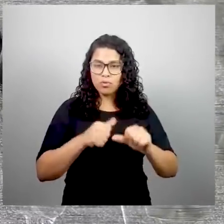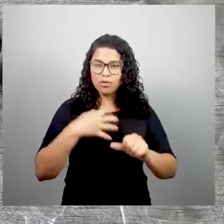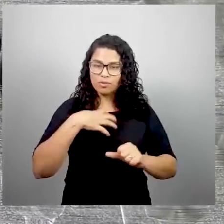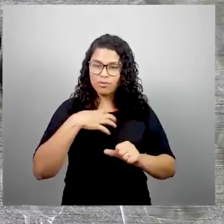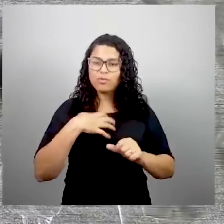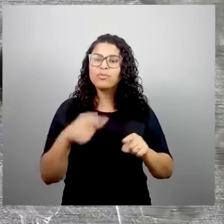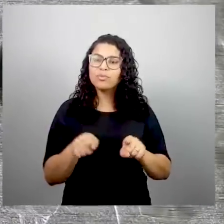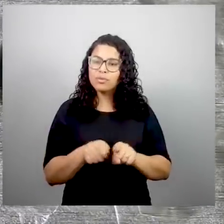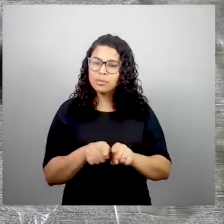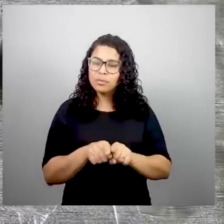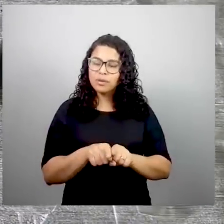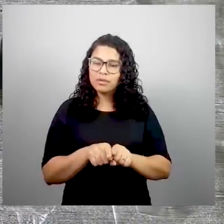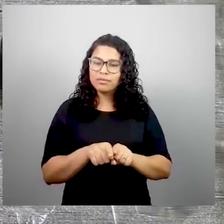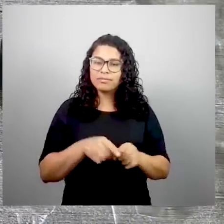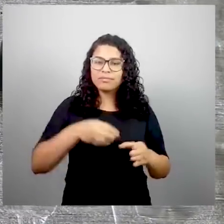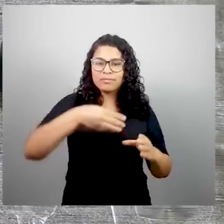Olha.